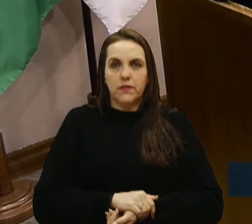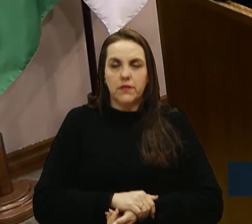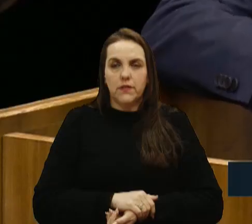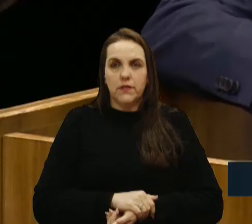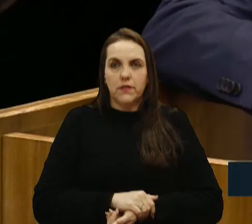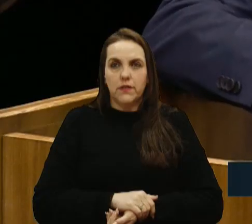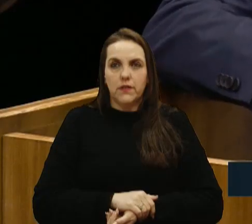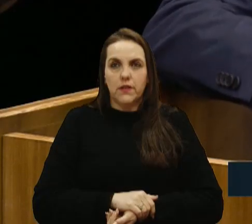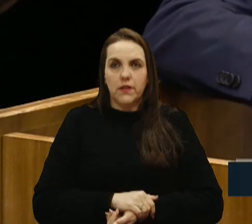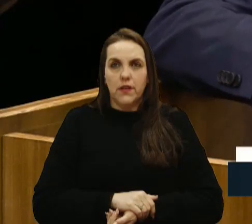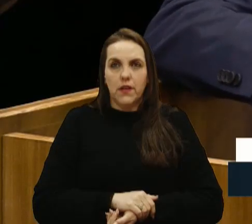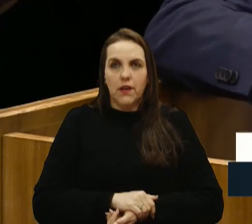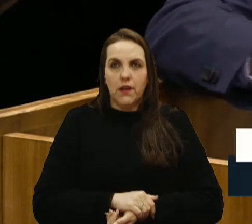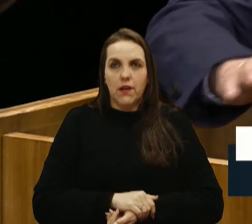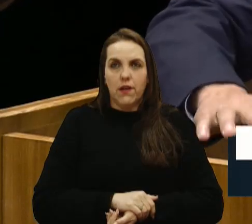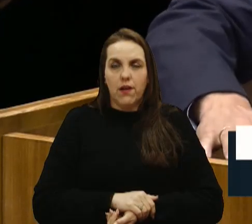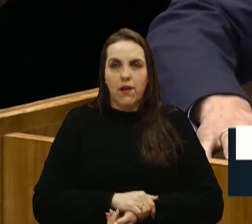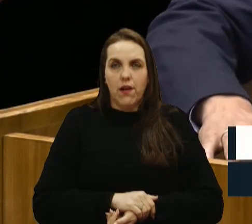Quero